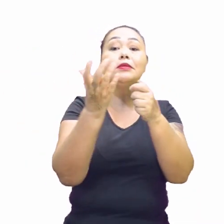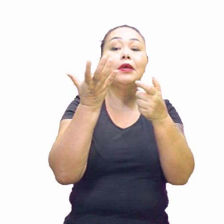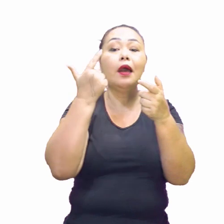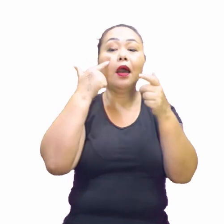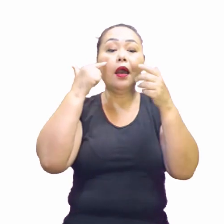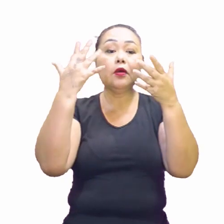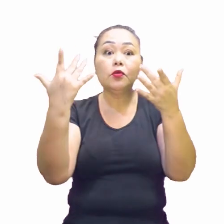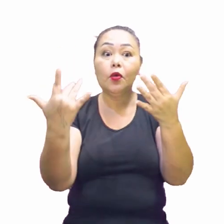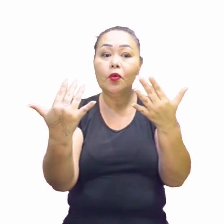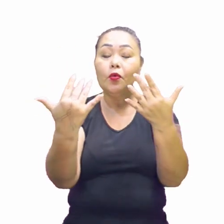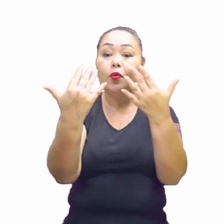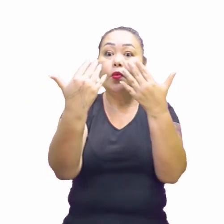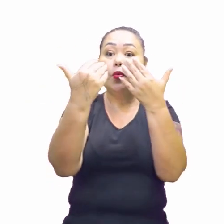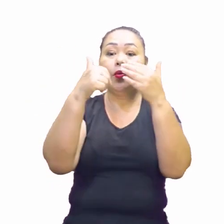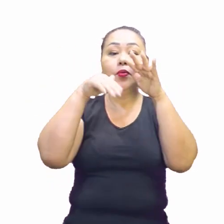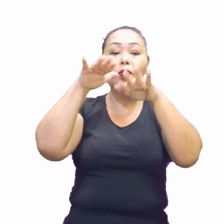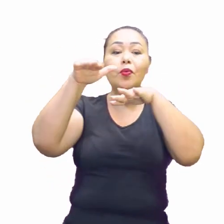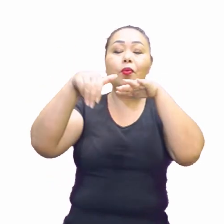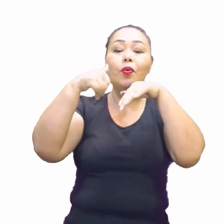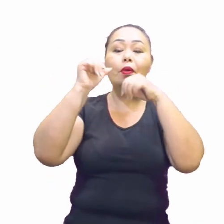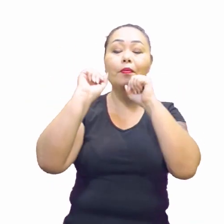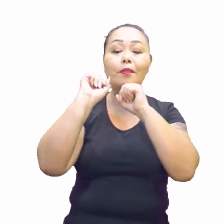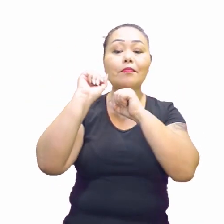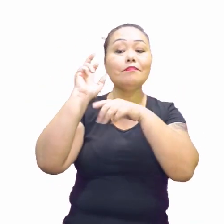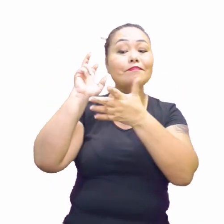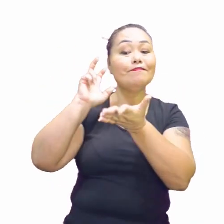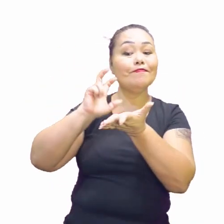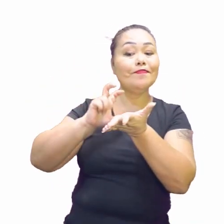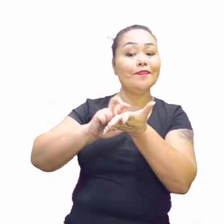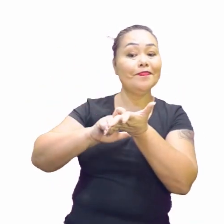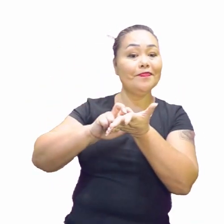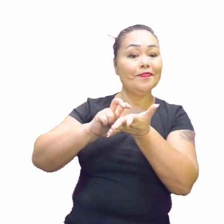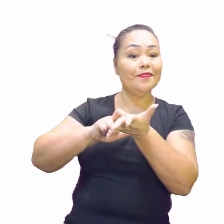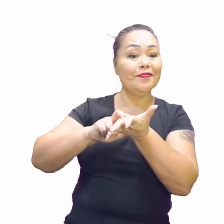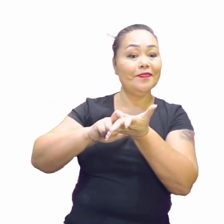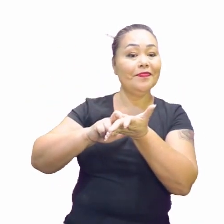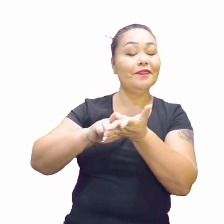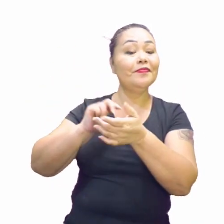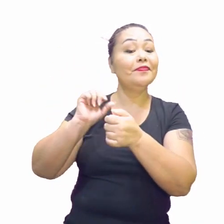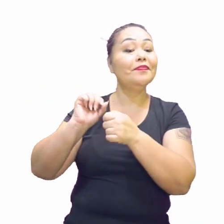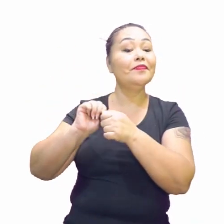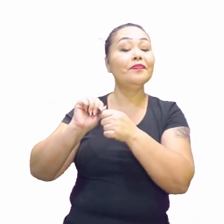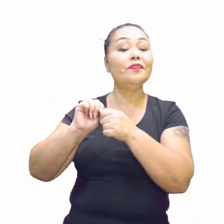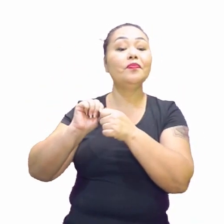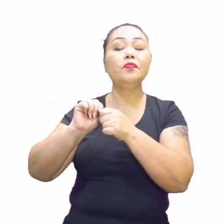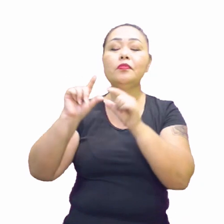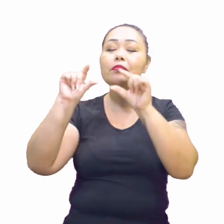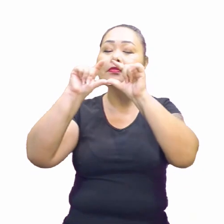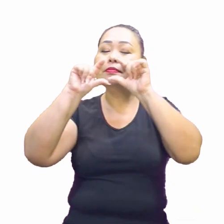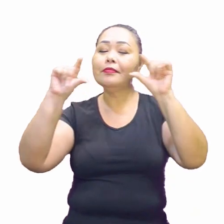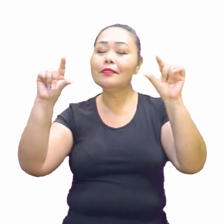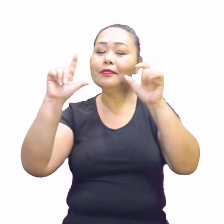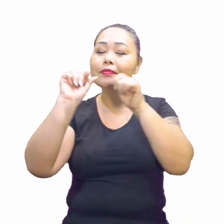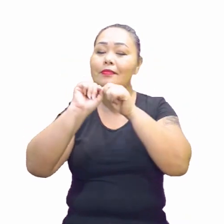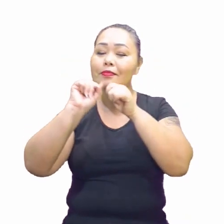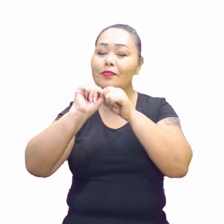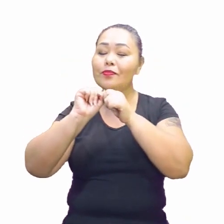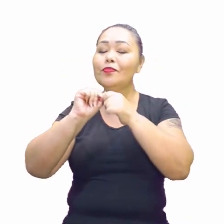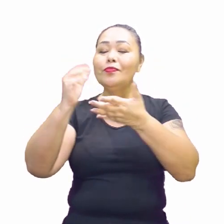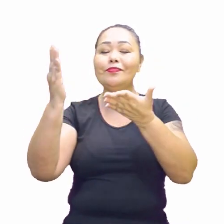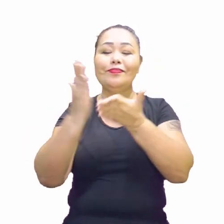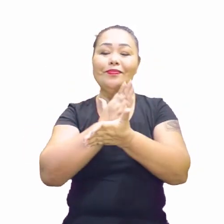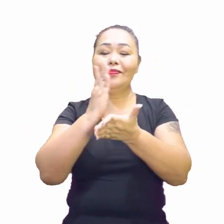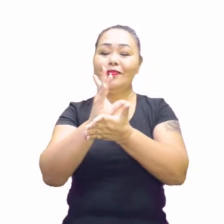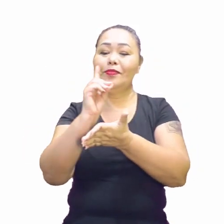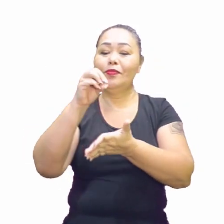quisesse tragar também o nadador da manhã. Então, nós temos aí um trechinho de Dom